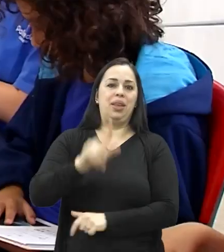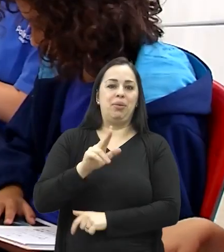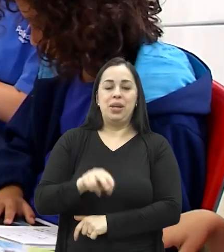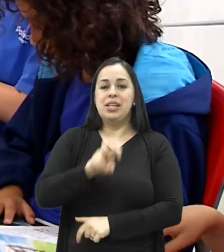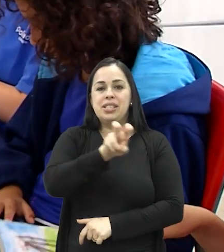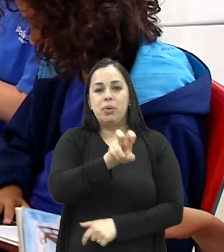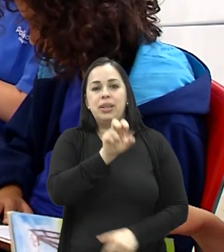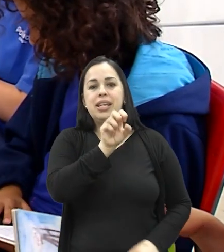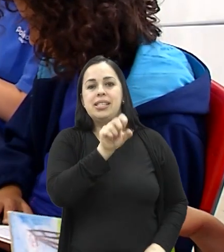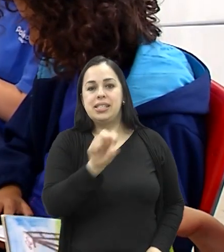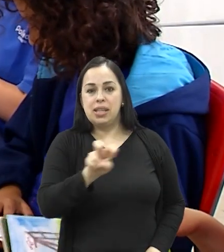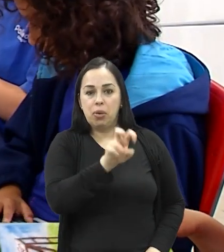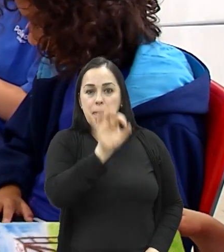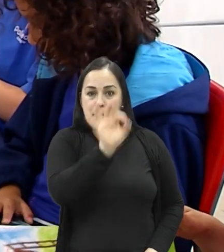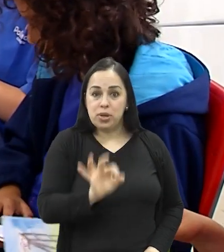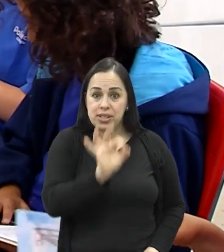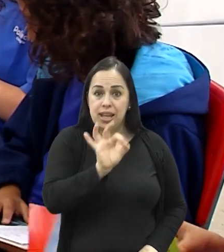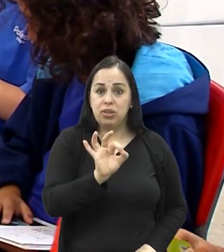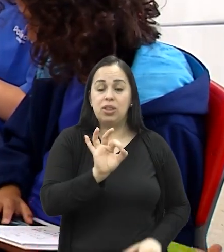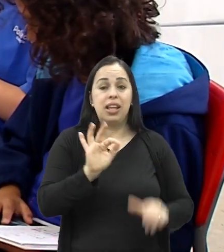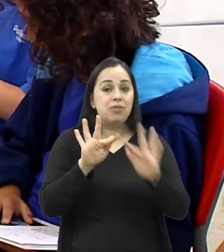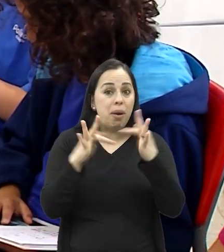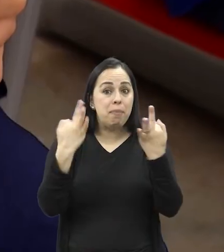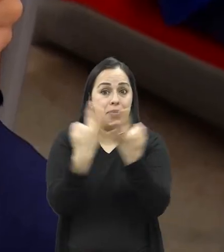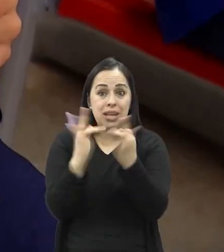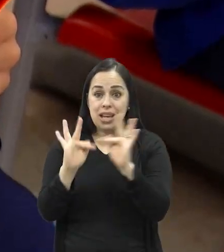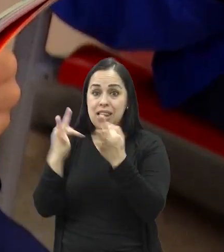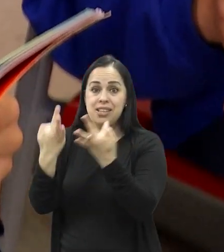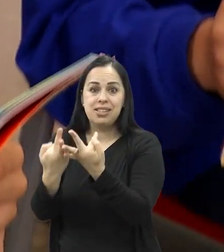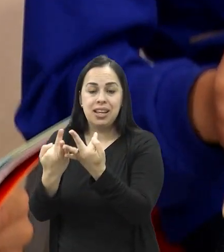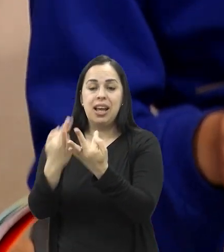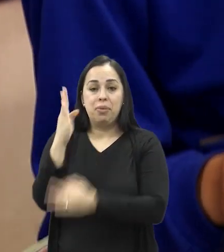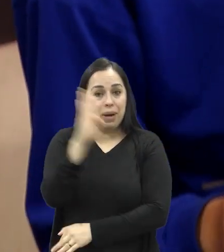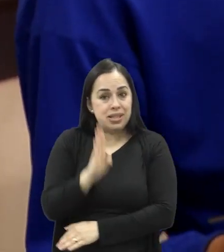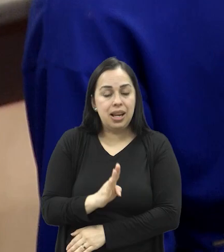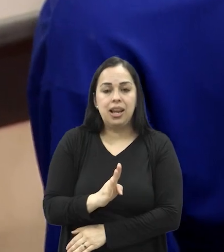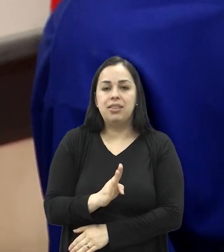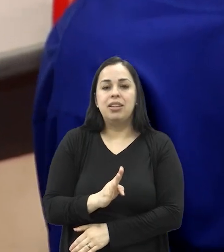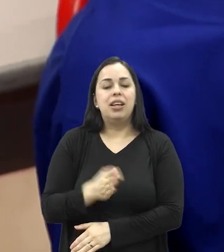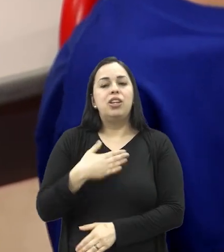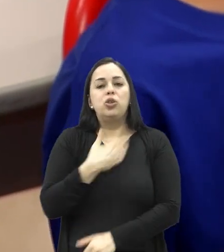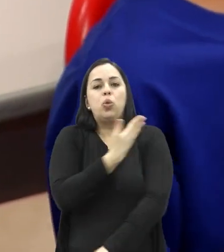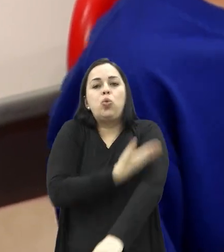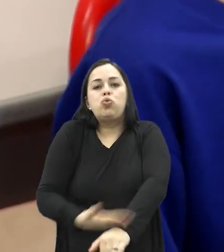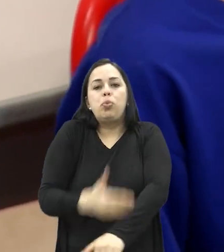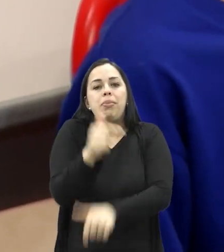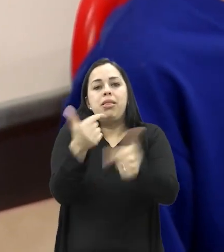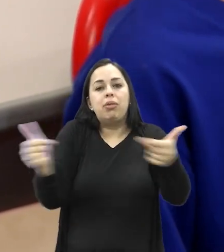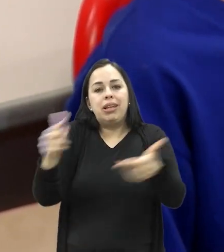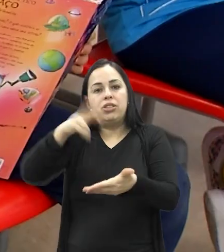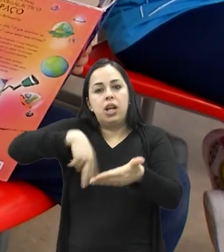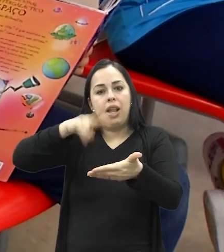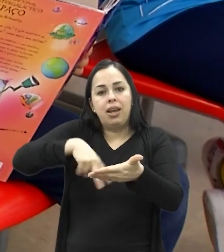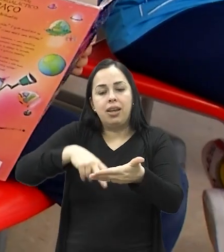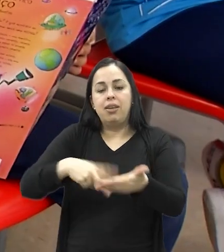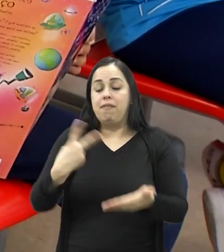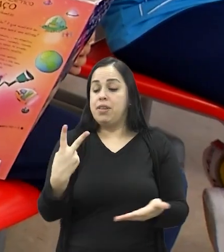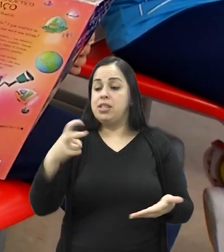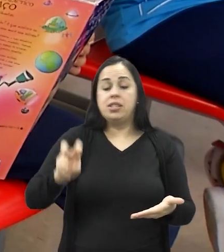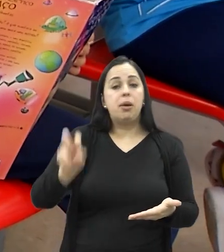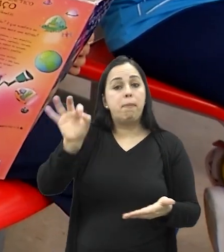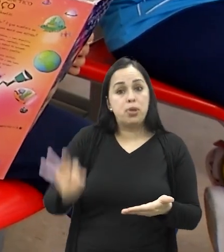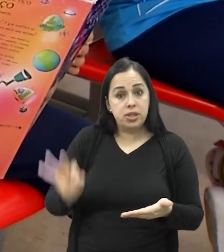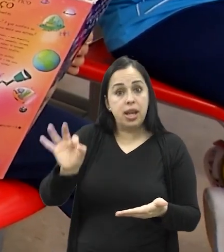país. 55% dos lares brasileiros não incluem a leitura na rotina de atividades familiares e